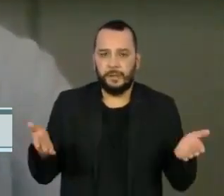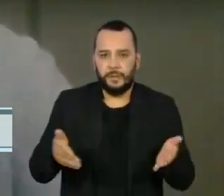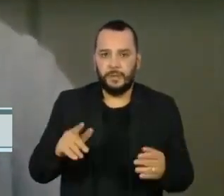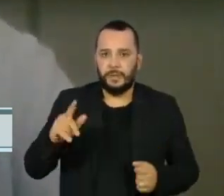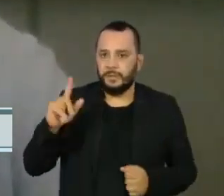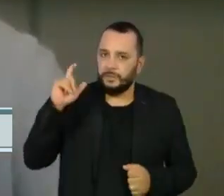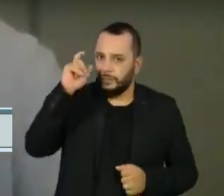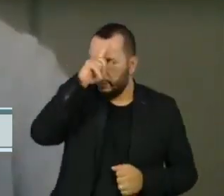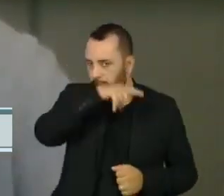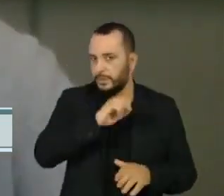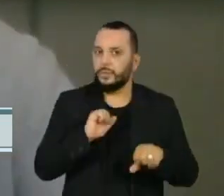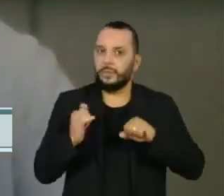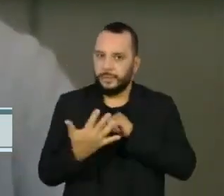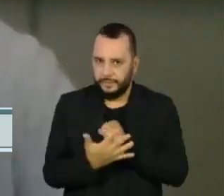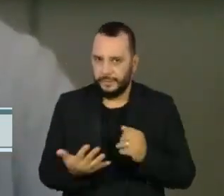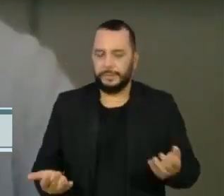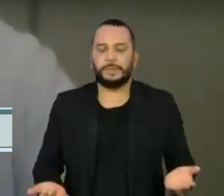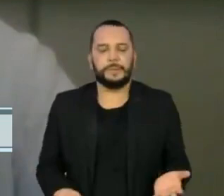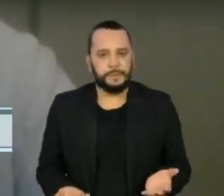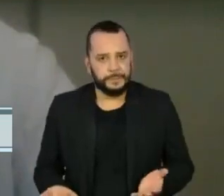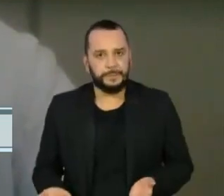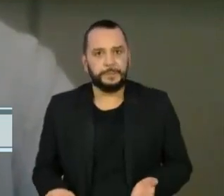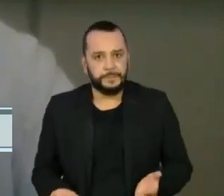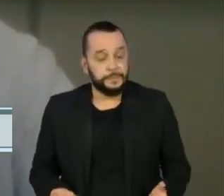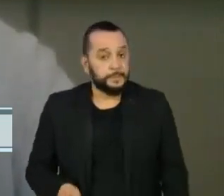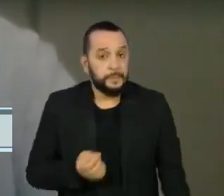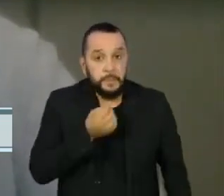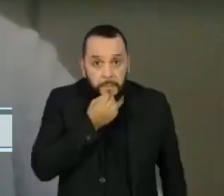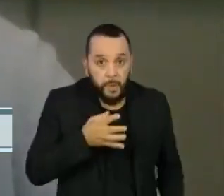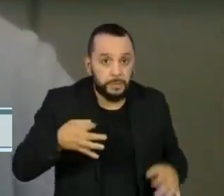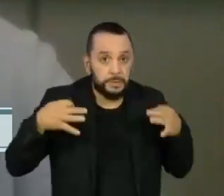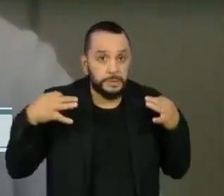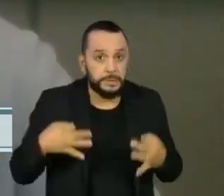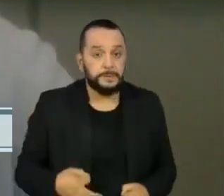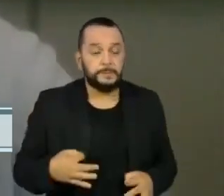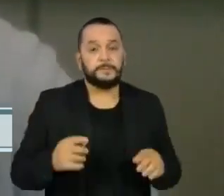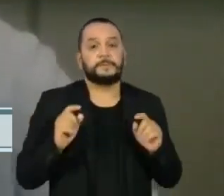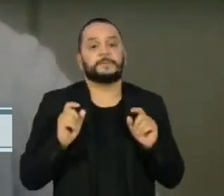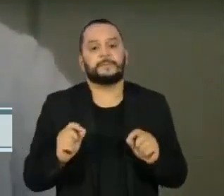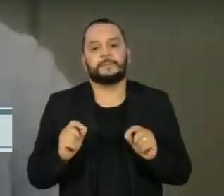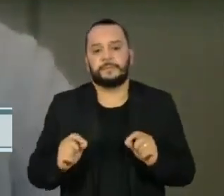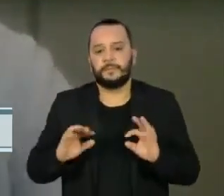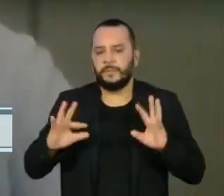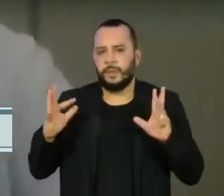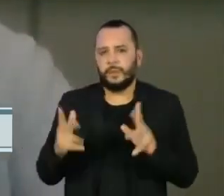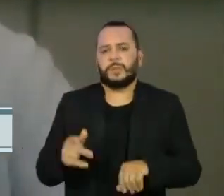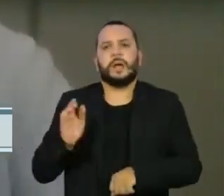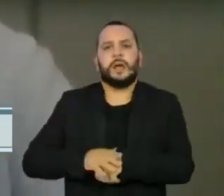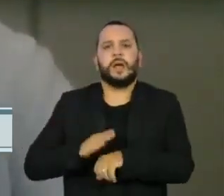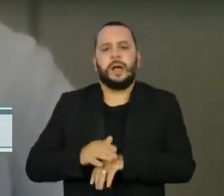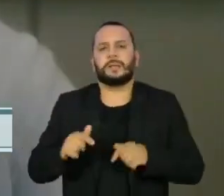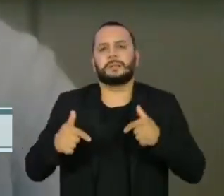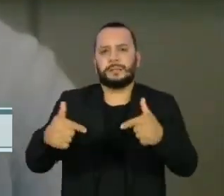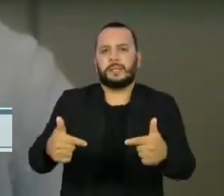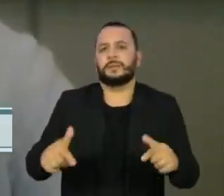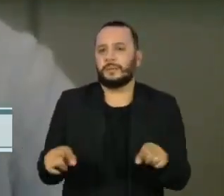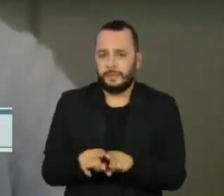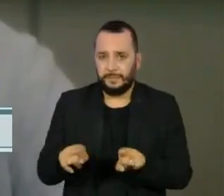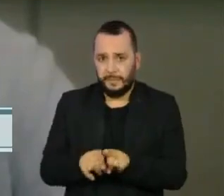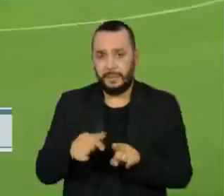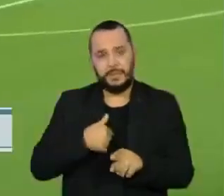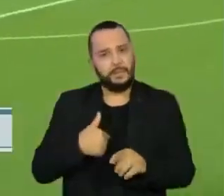começou. Então, o ideal é que todas as ações, todas as atividades que não